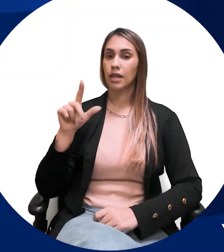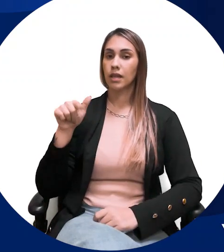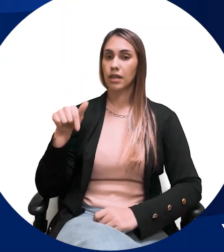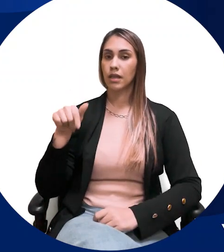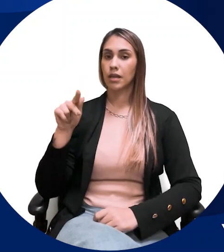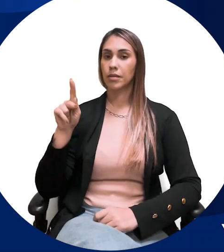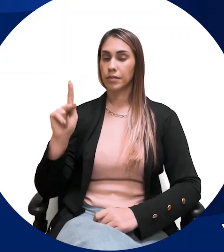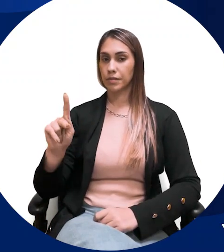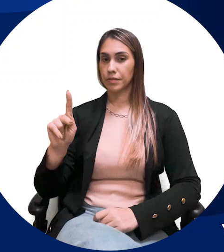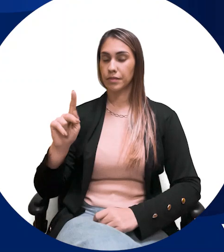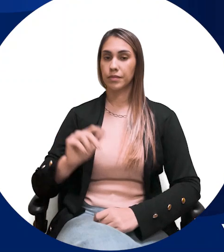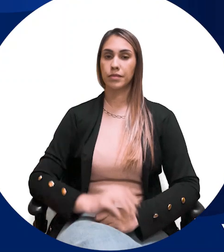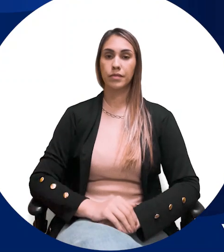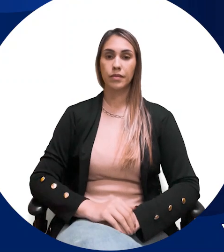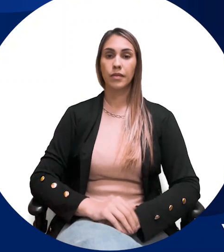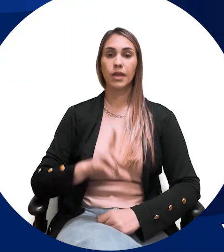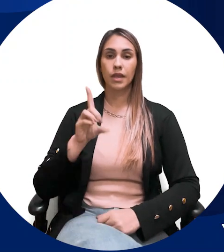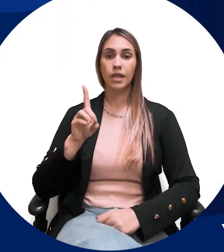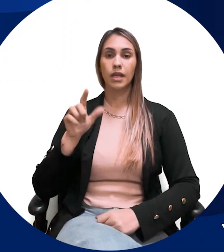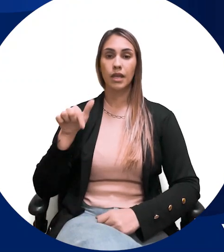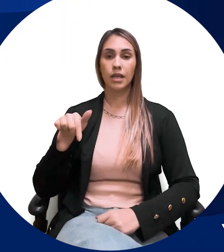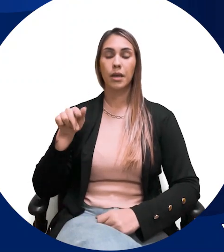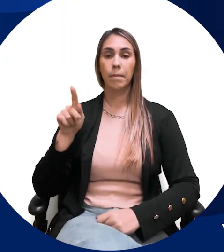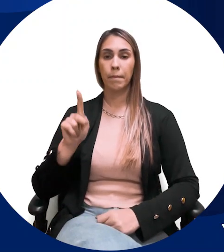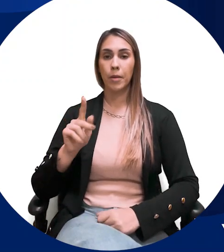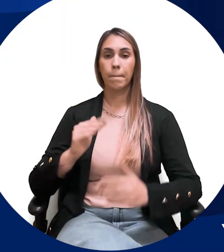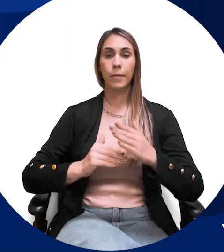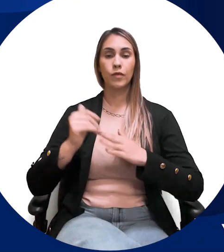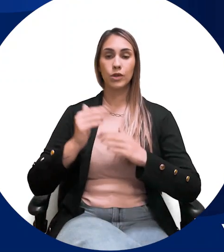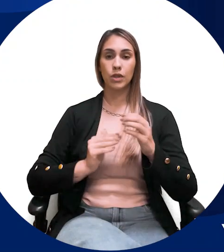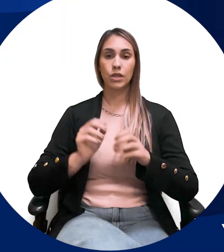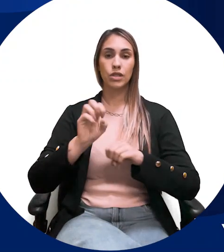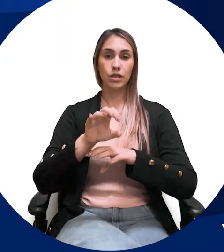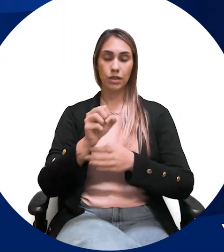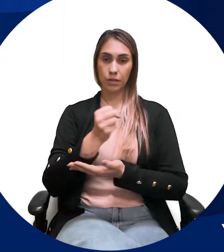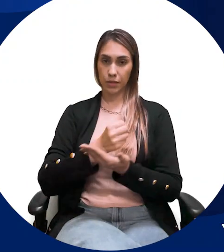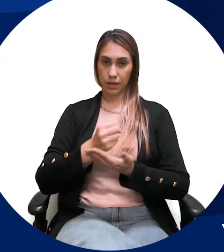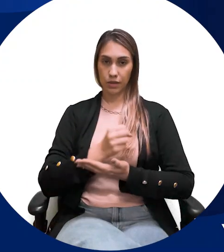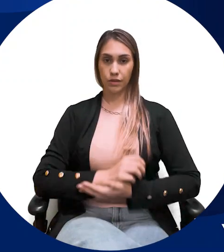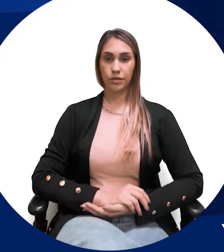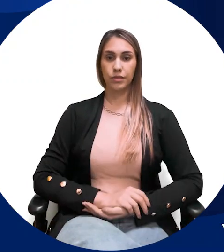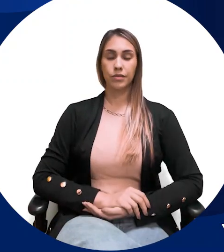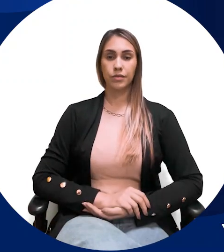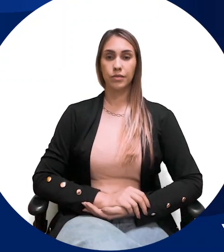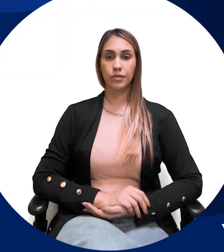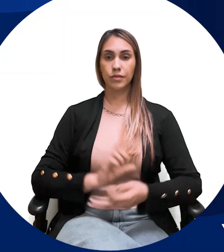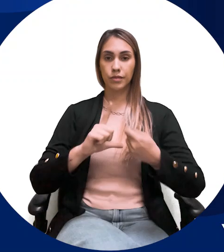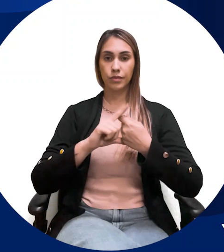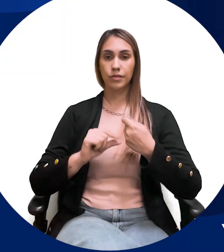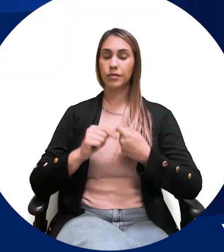LQP, ou dispensa para qualificação profissional, DQP, dos profissionais de educação básica do Estado de Mato